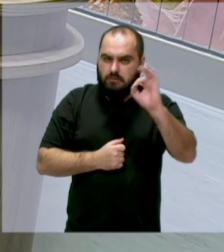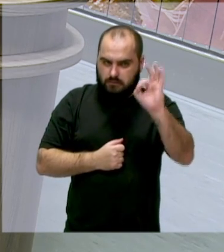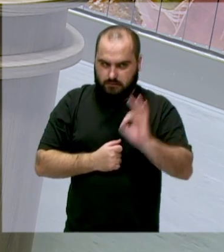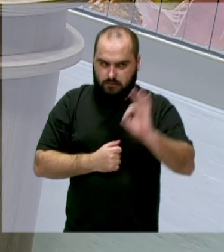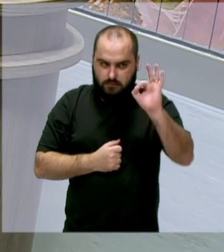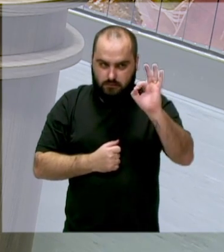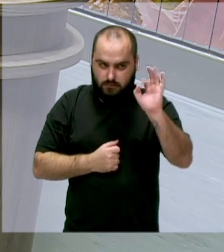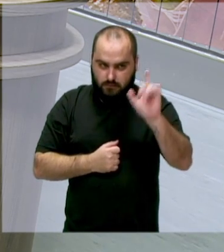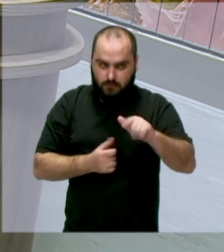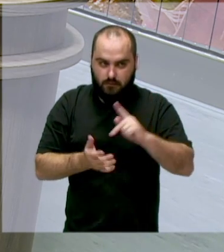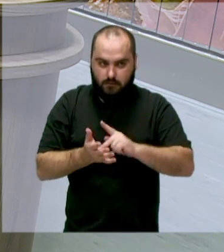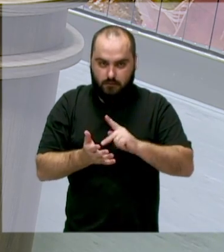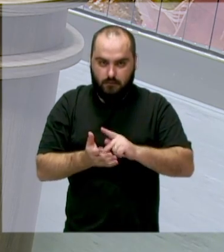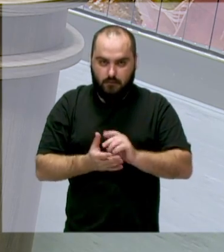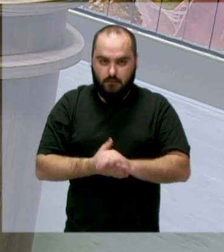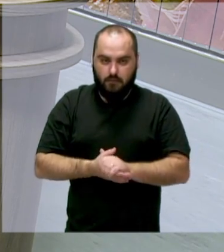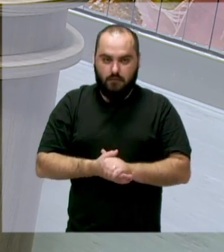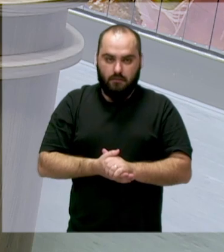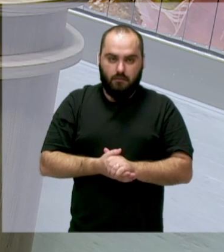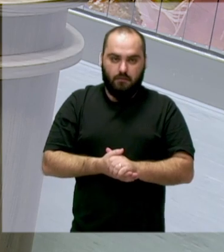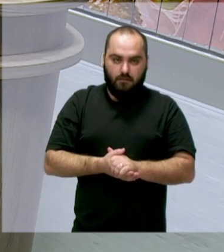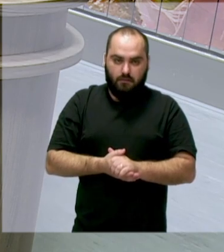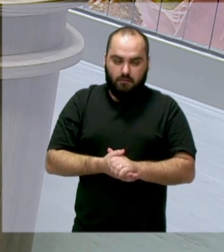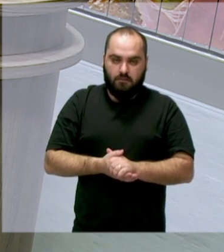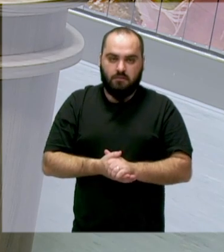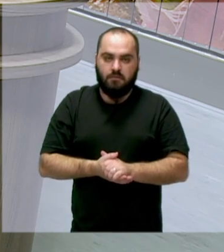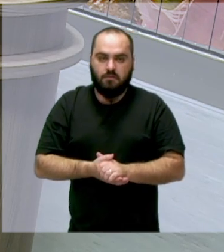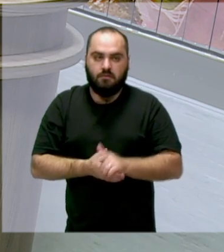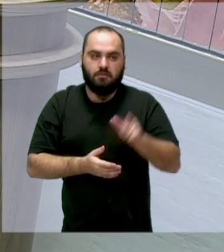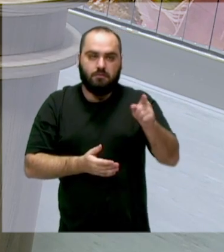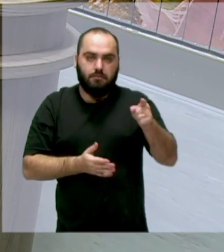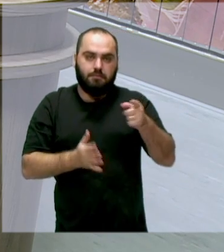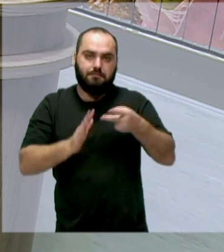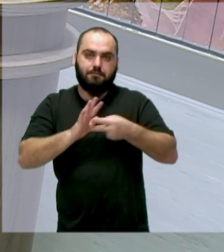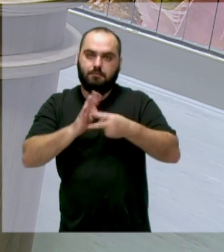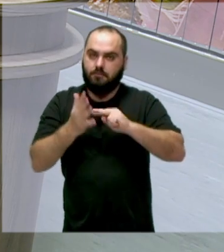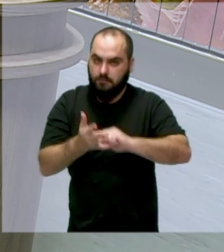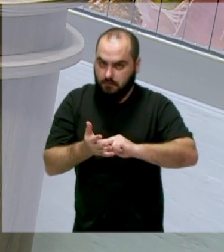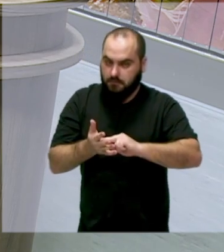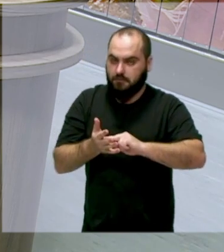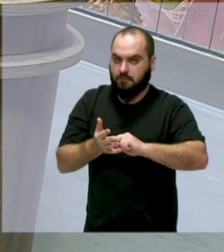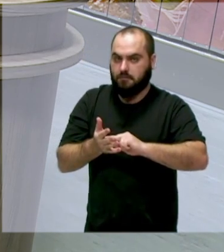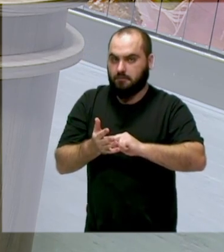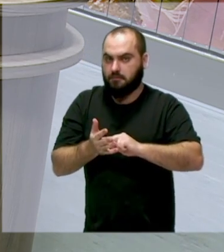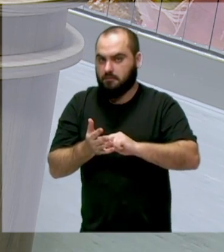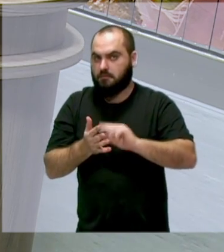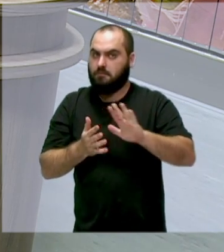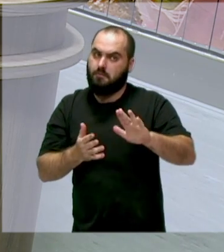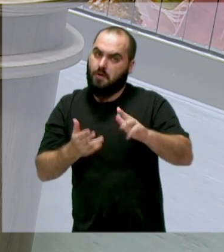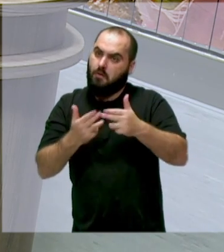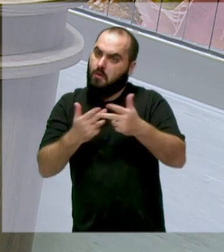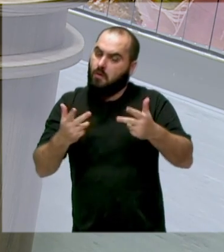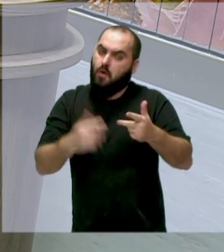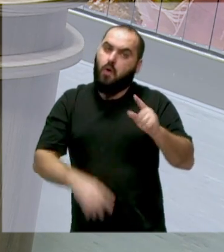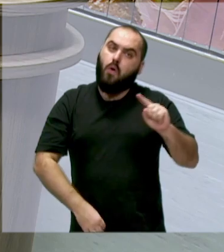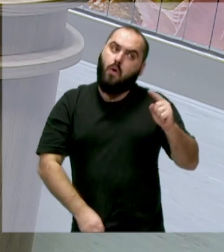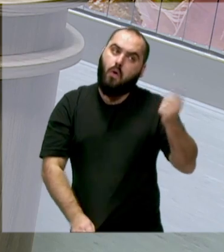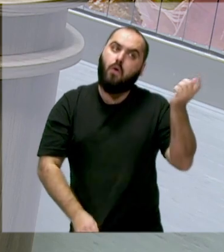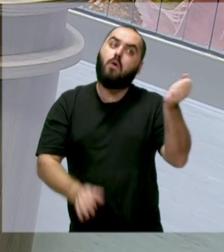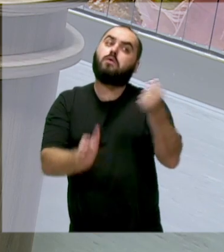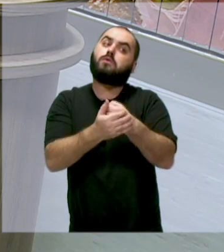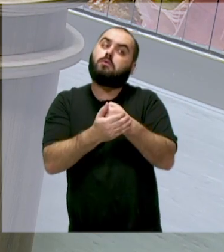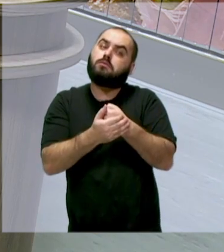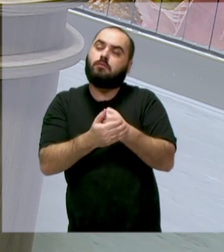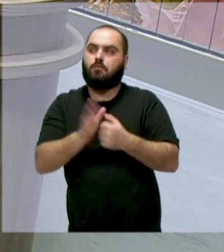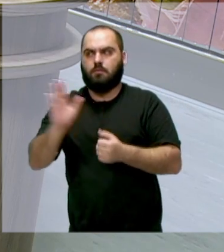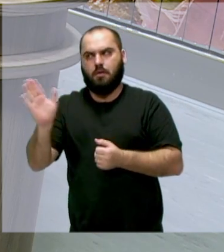80%. Isso é um bom dado ou isso pode estar maquiando uma outra realidade? É um bom